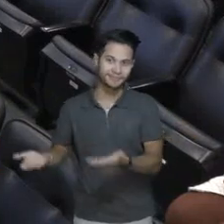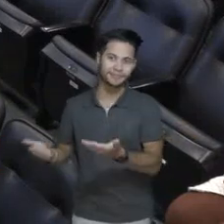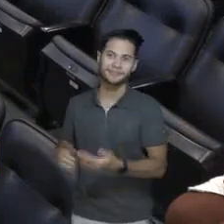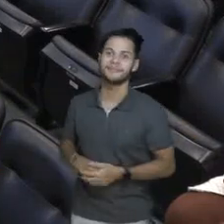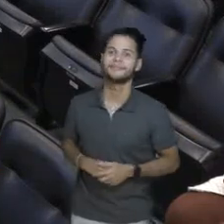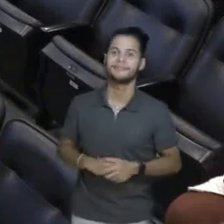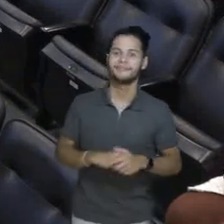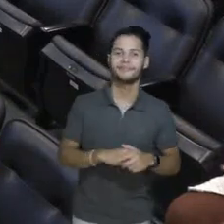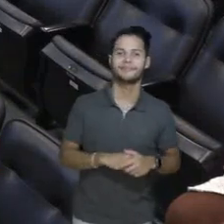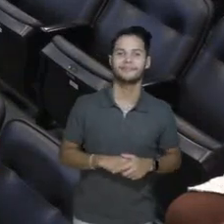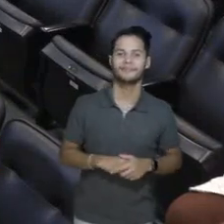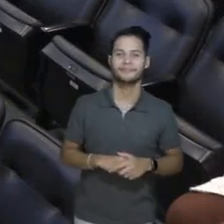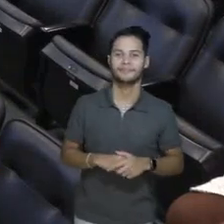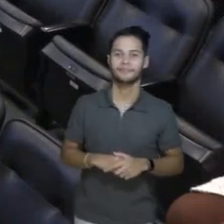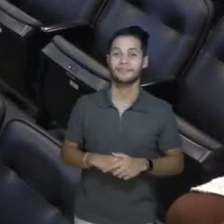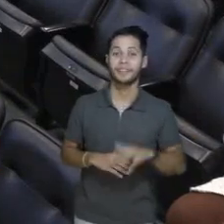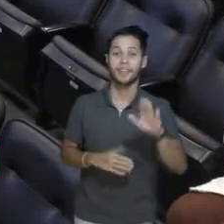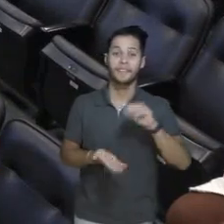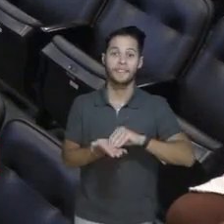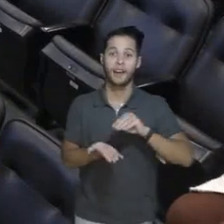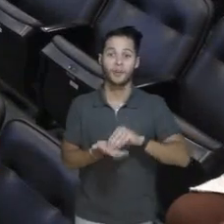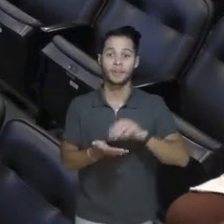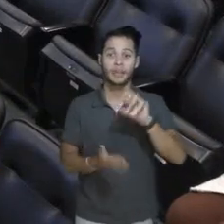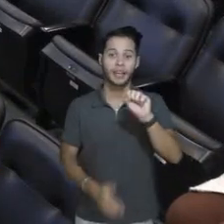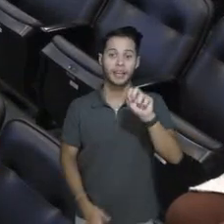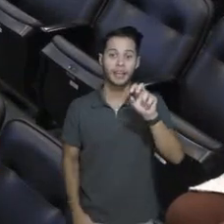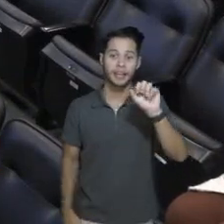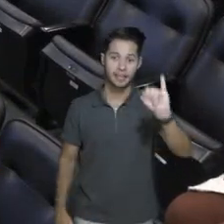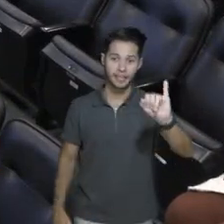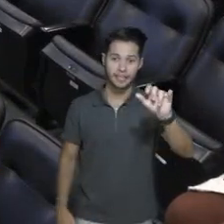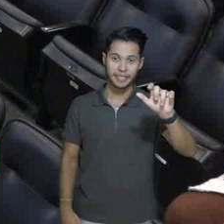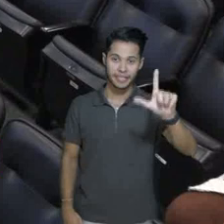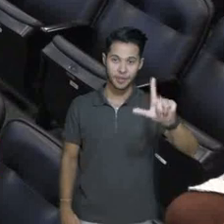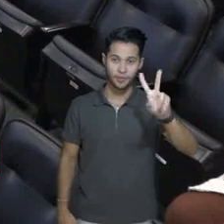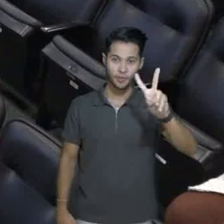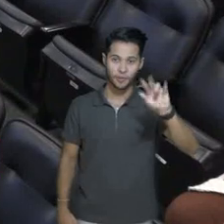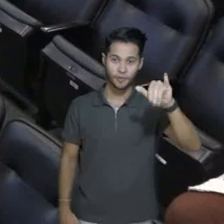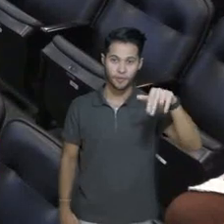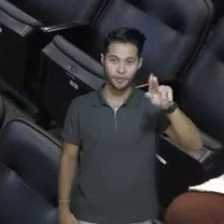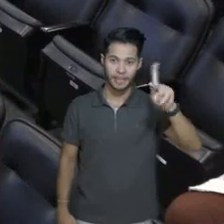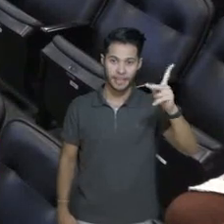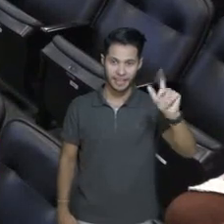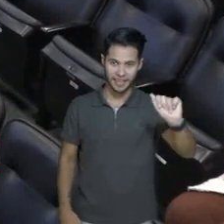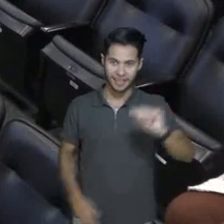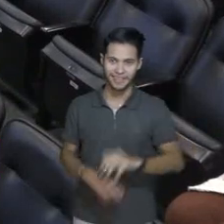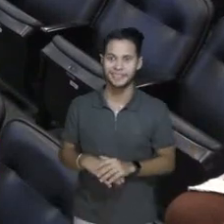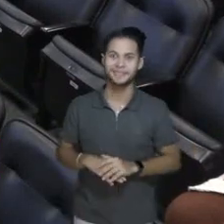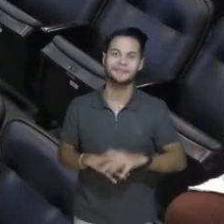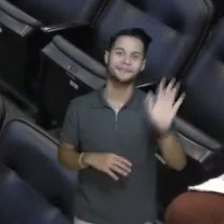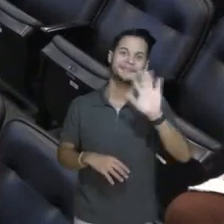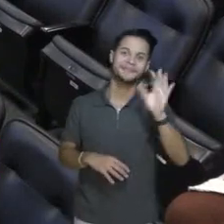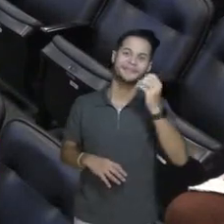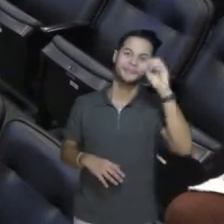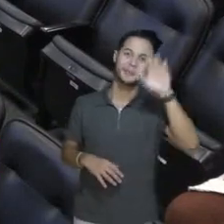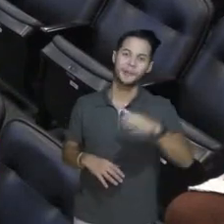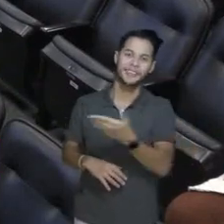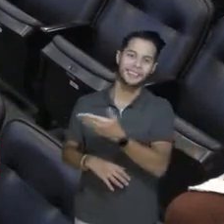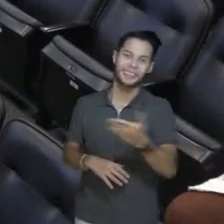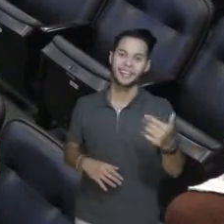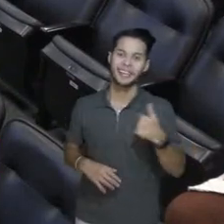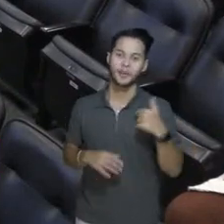ah a Silvinha não falou deixaram a Silvinha todinha V lá Sil Oi boa tarde a todos Eu Sou